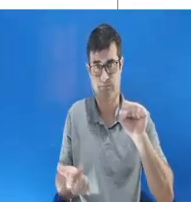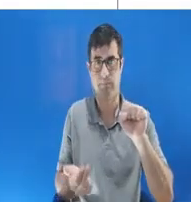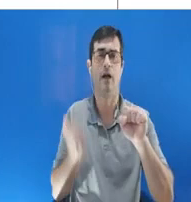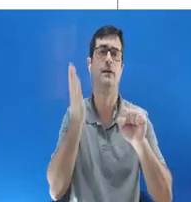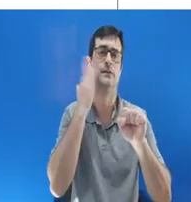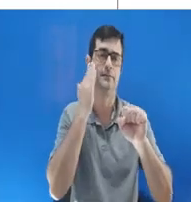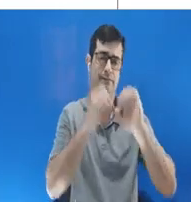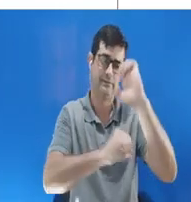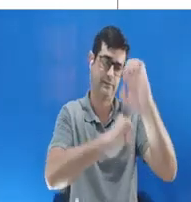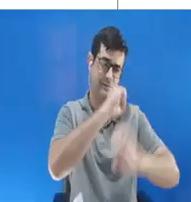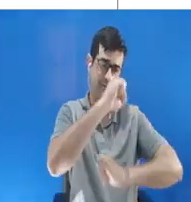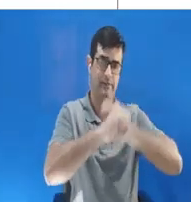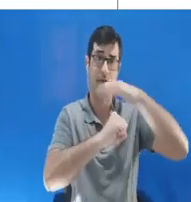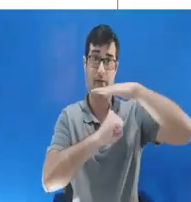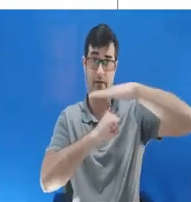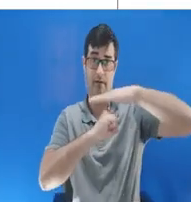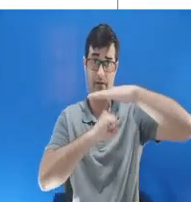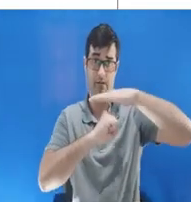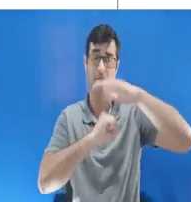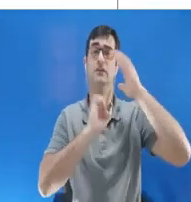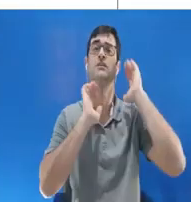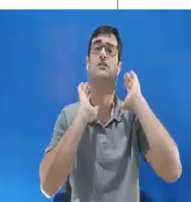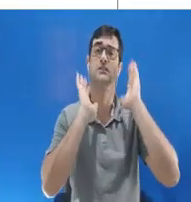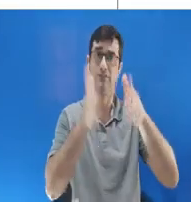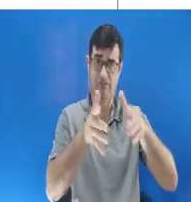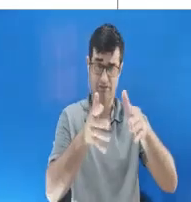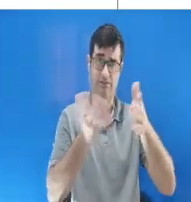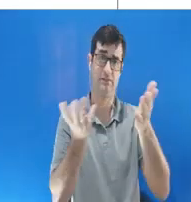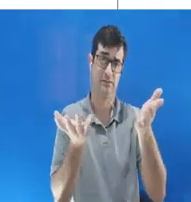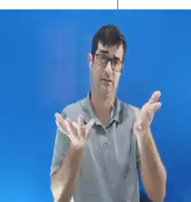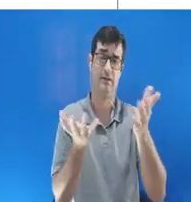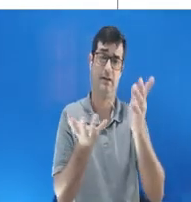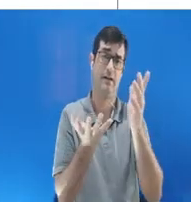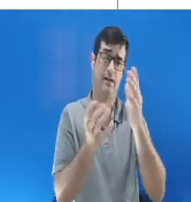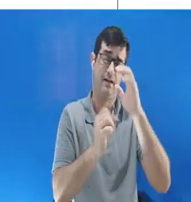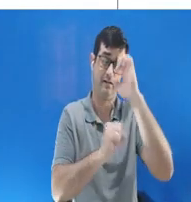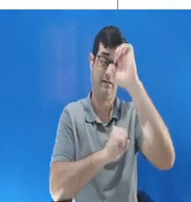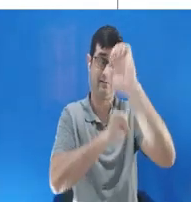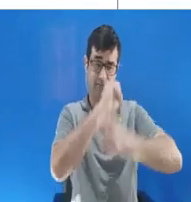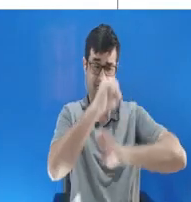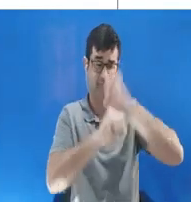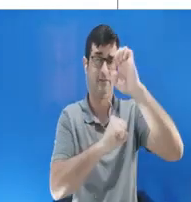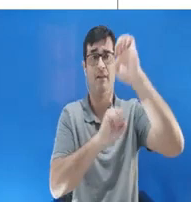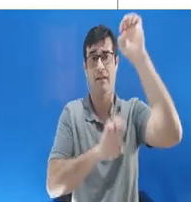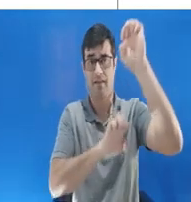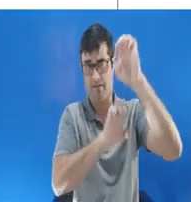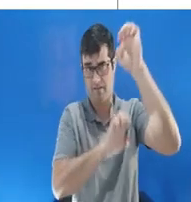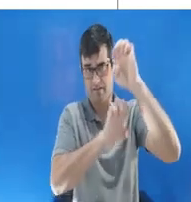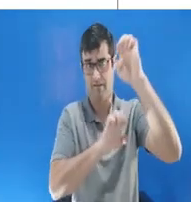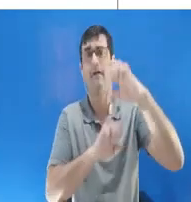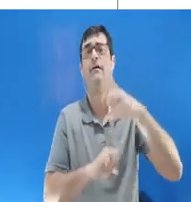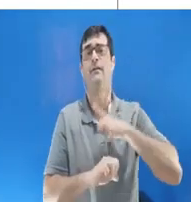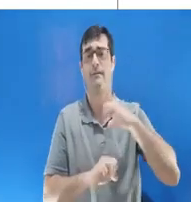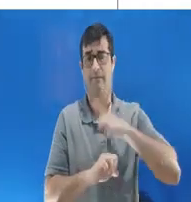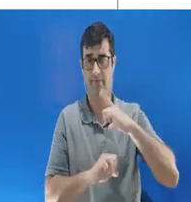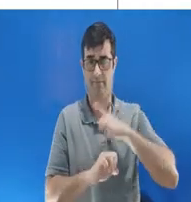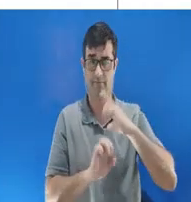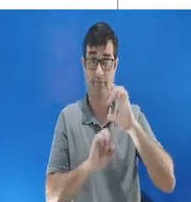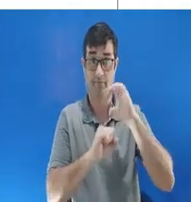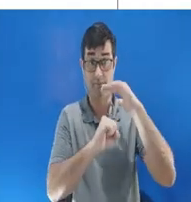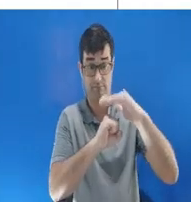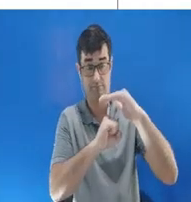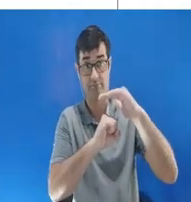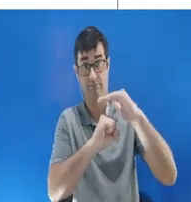elétrons que estão na mesma camada já fazem, né, alguma blindagem, mas a gente vai pensar só nos elétrons